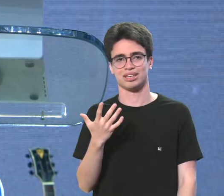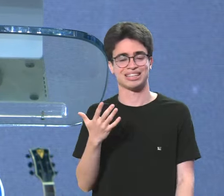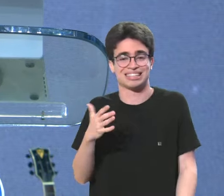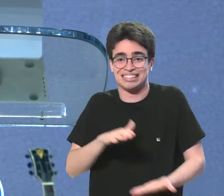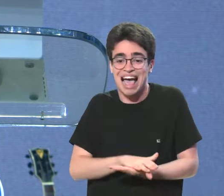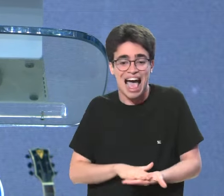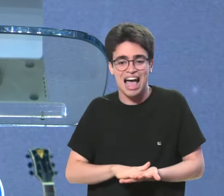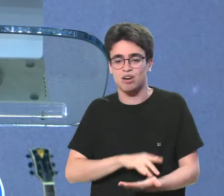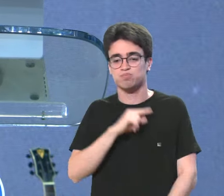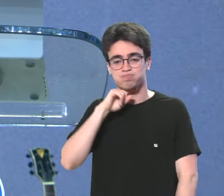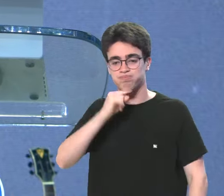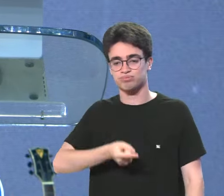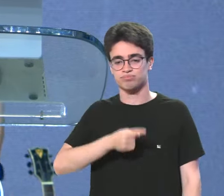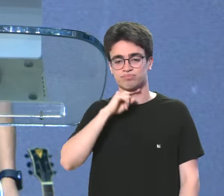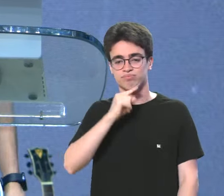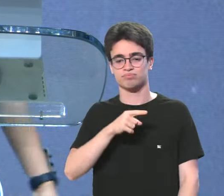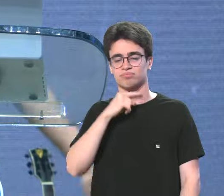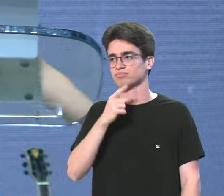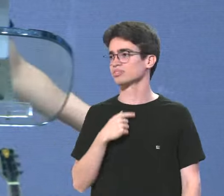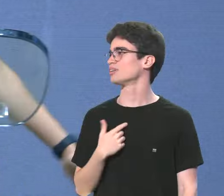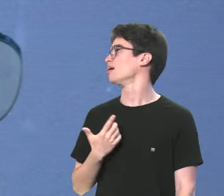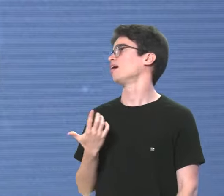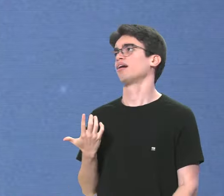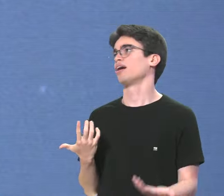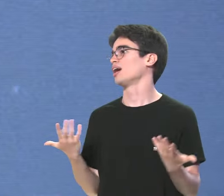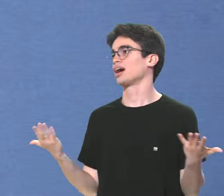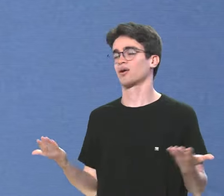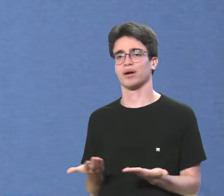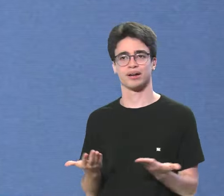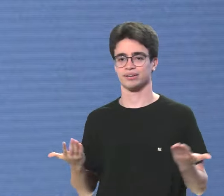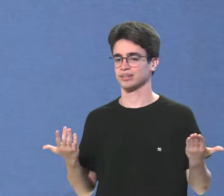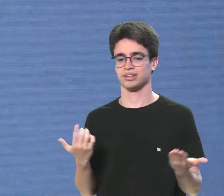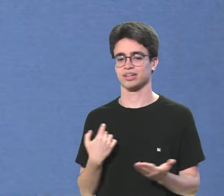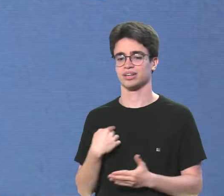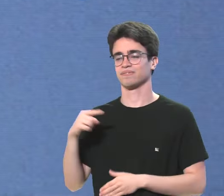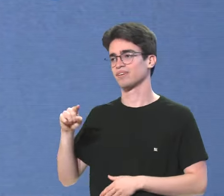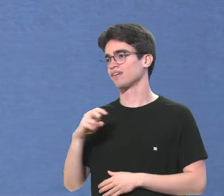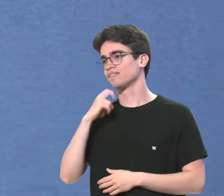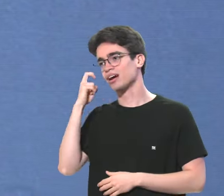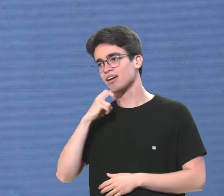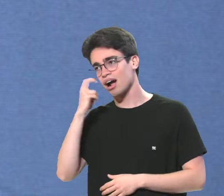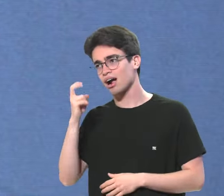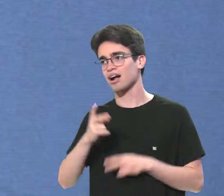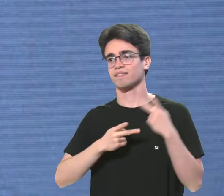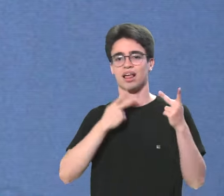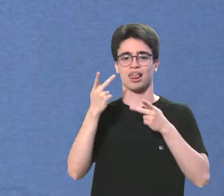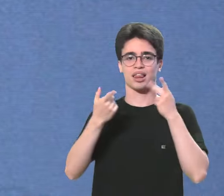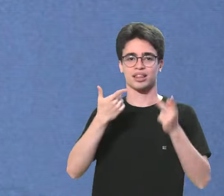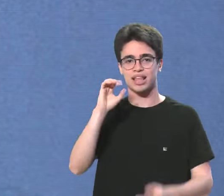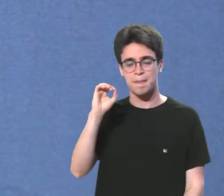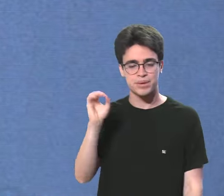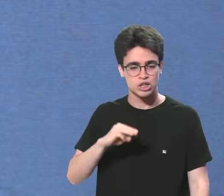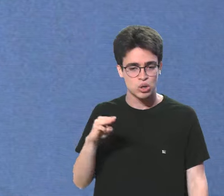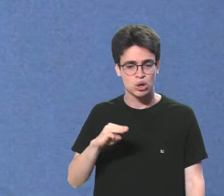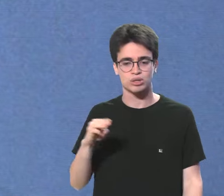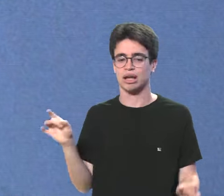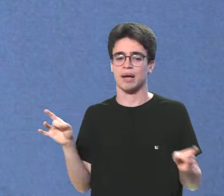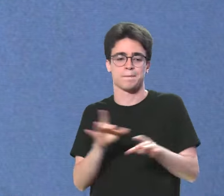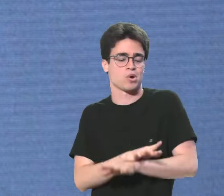nada nada nada nada eu falei pronto É agora vou só lá passar vergonha vou falar durante 10 minutos e acabou